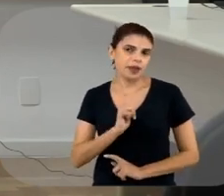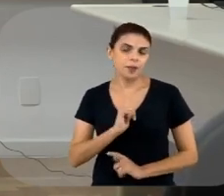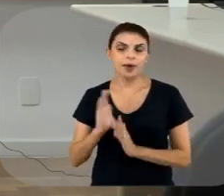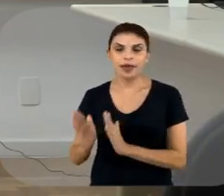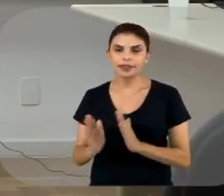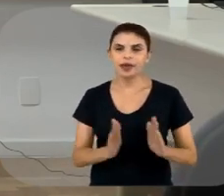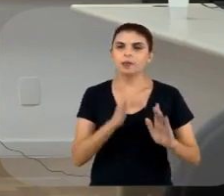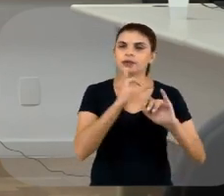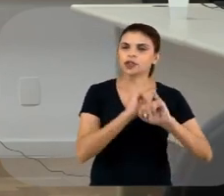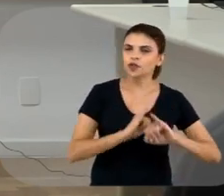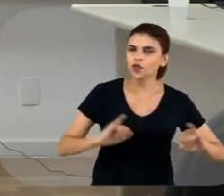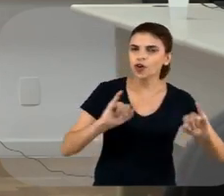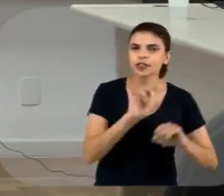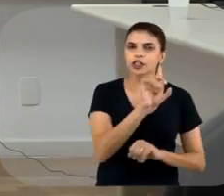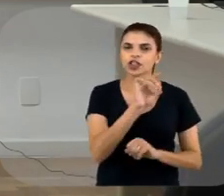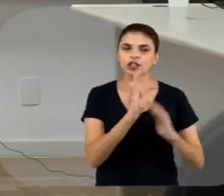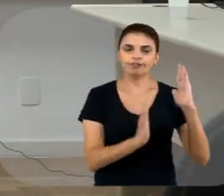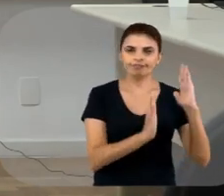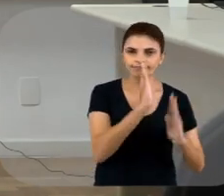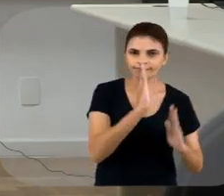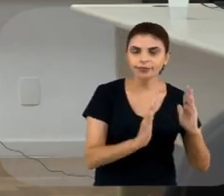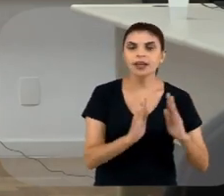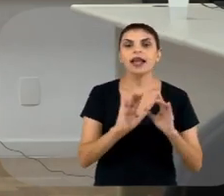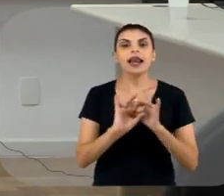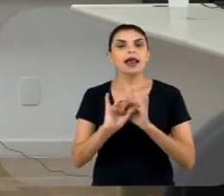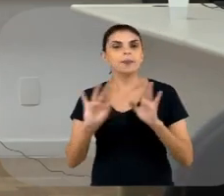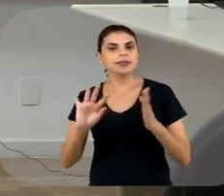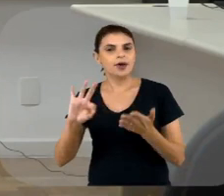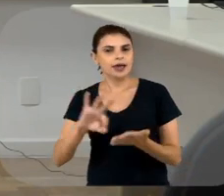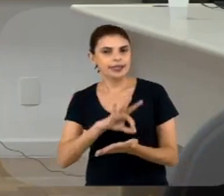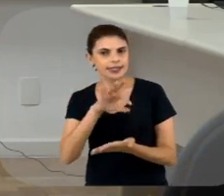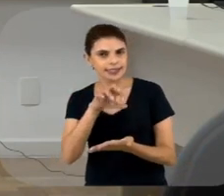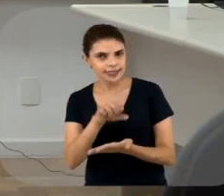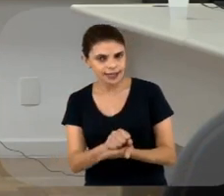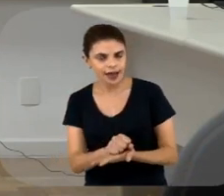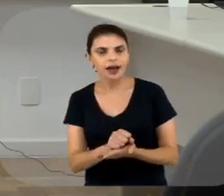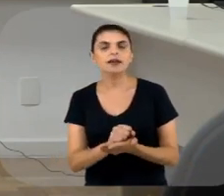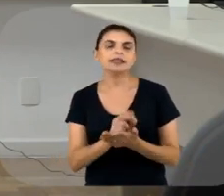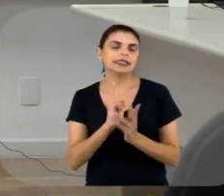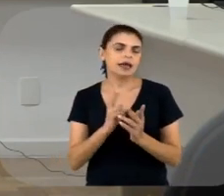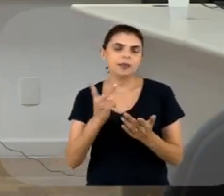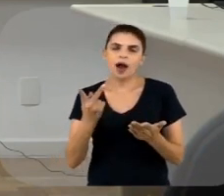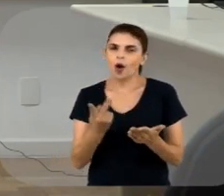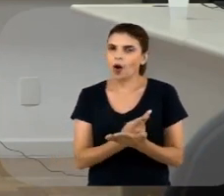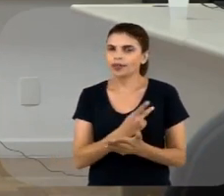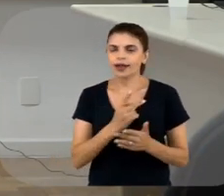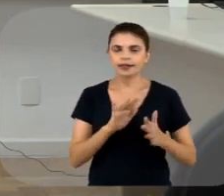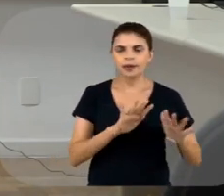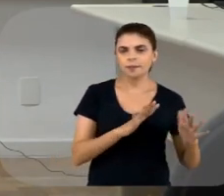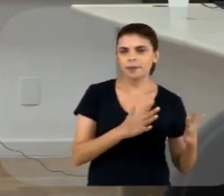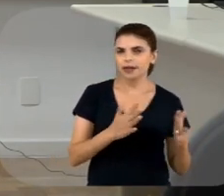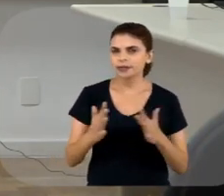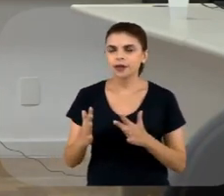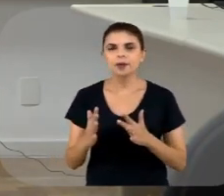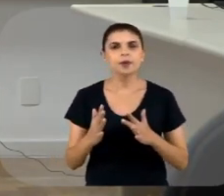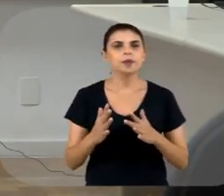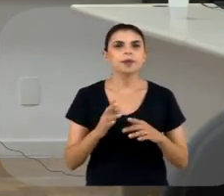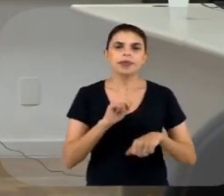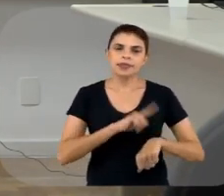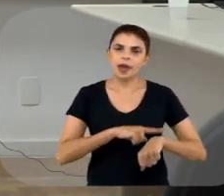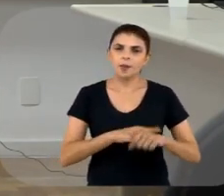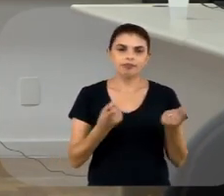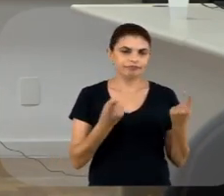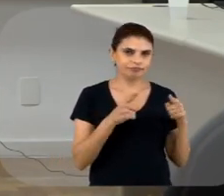a etapa da divulgação, a liberação para as inscrições, que acontecem mais ou menos ao